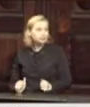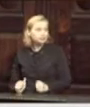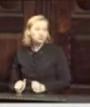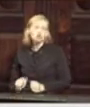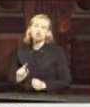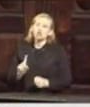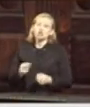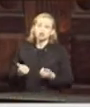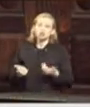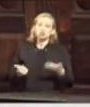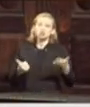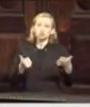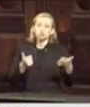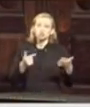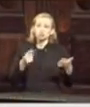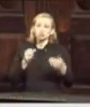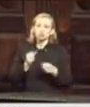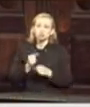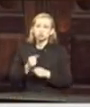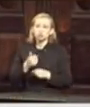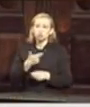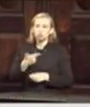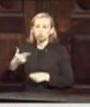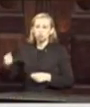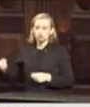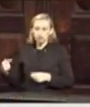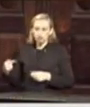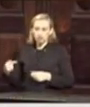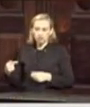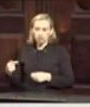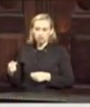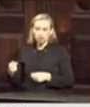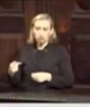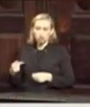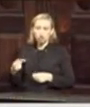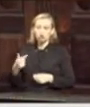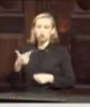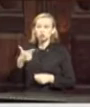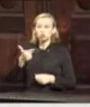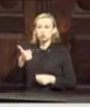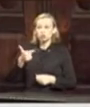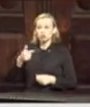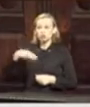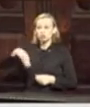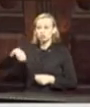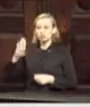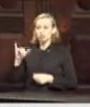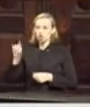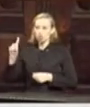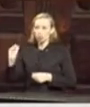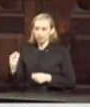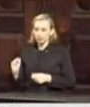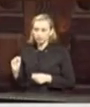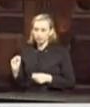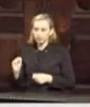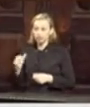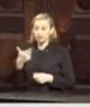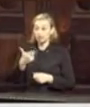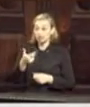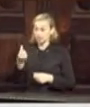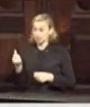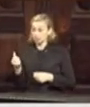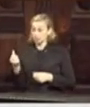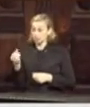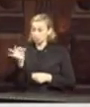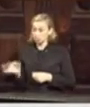Em 2017, ele chega a 12 bilhões, 16% do orçamento.